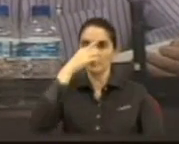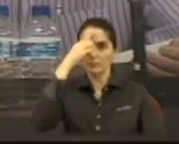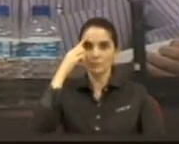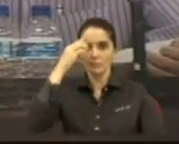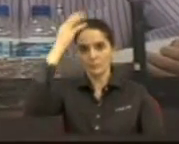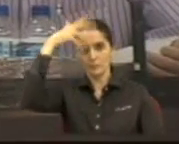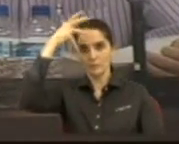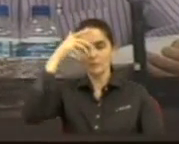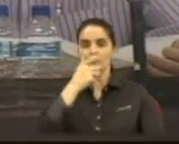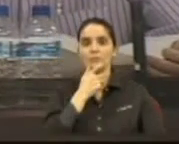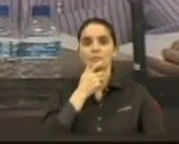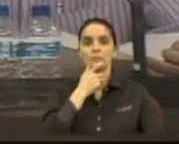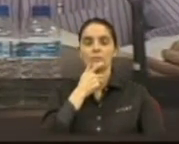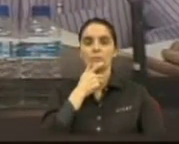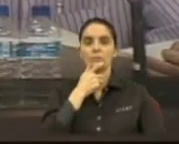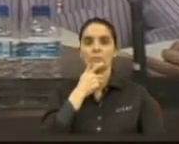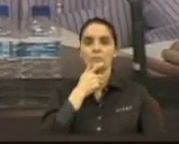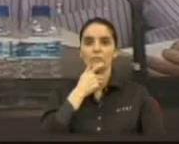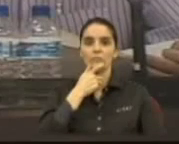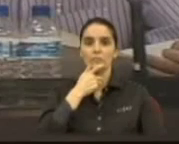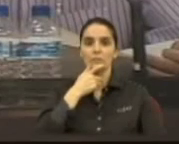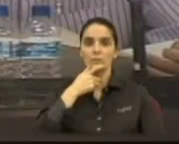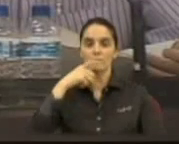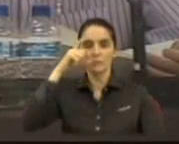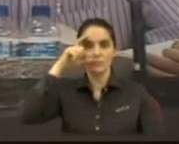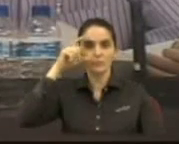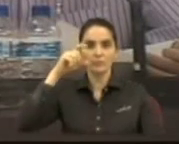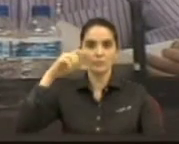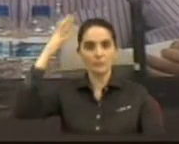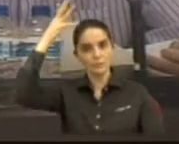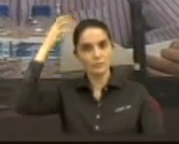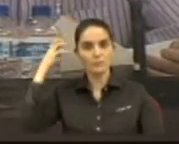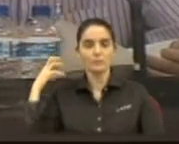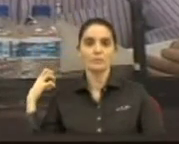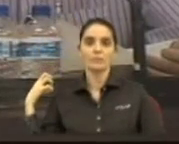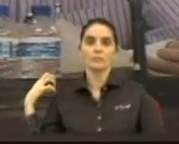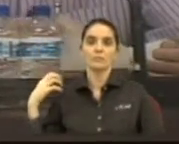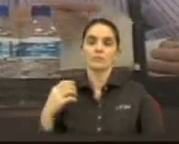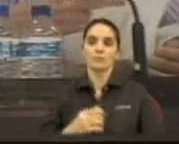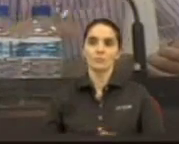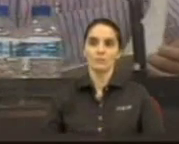Érica Tanque, Érica Monteiro, José Farid Zaine, Lucinês Bogo,